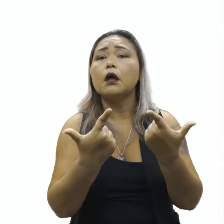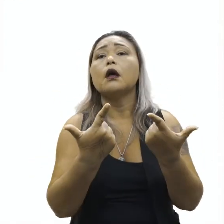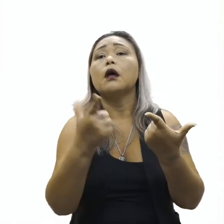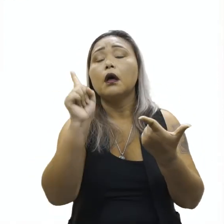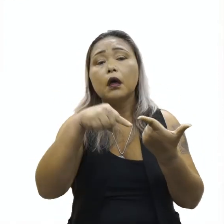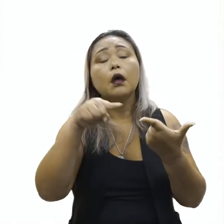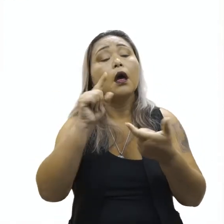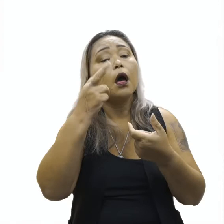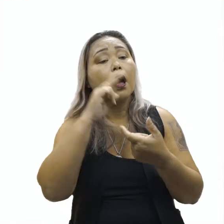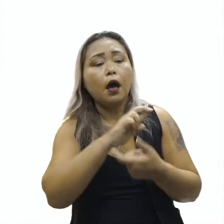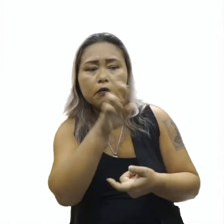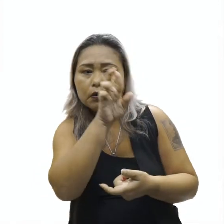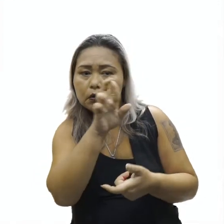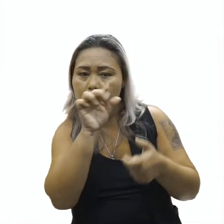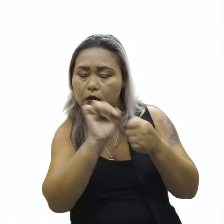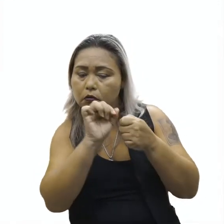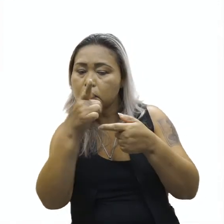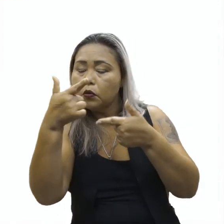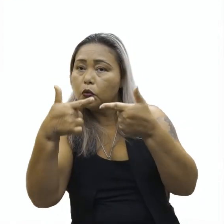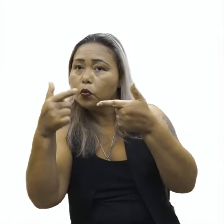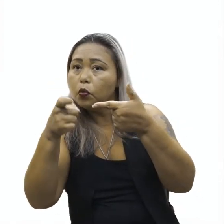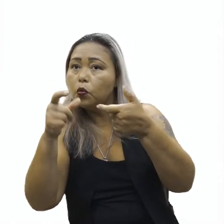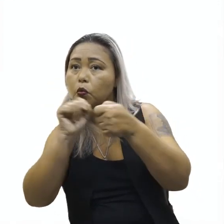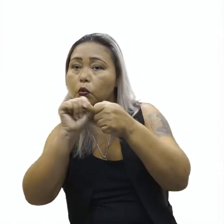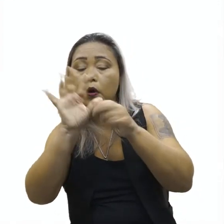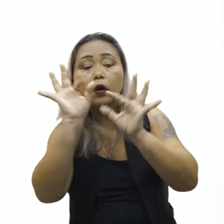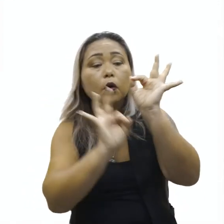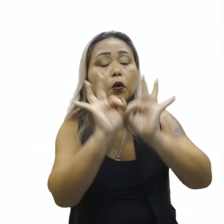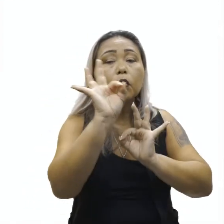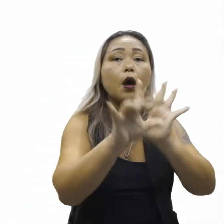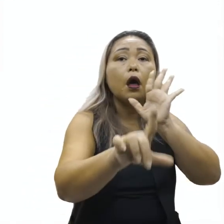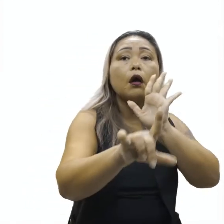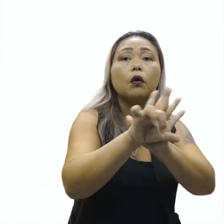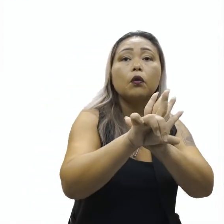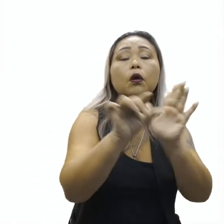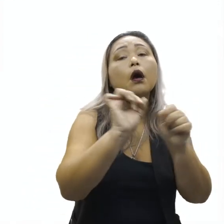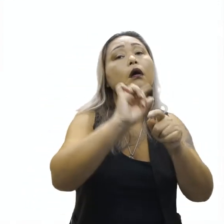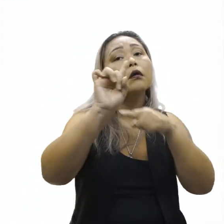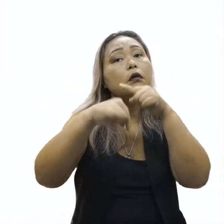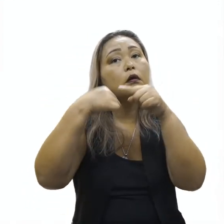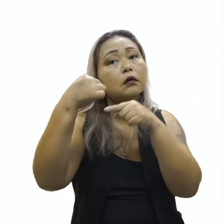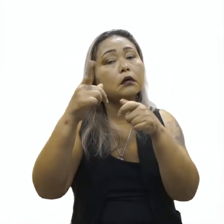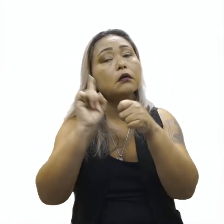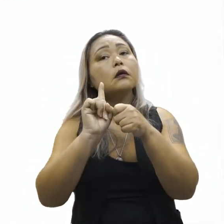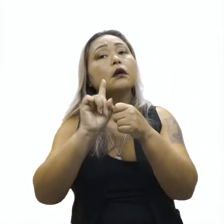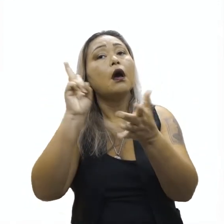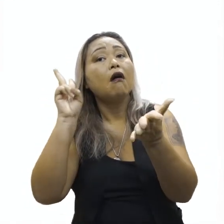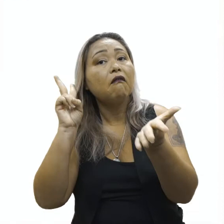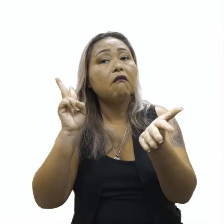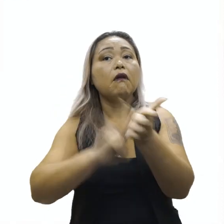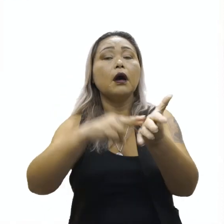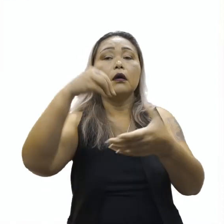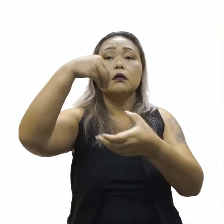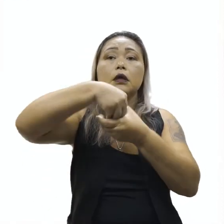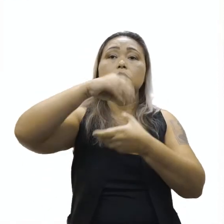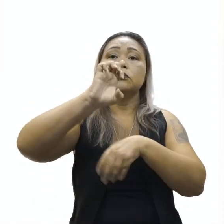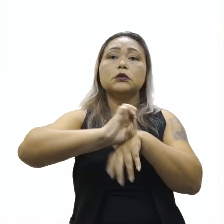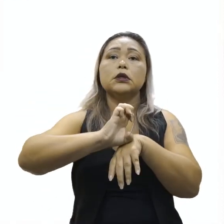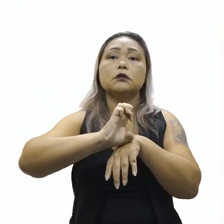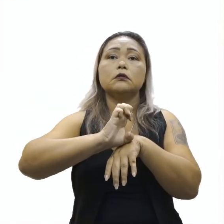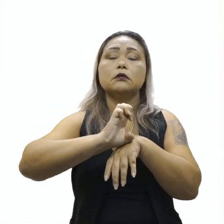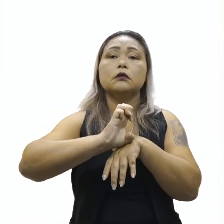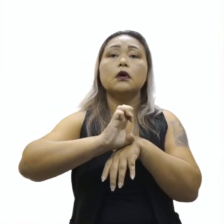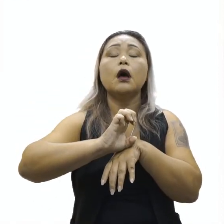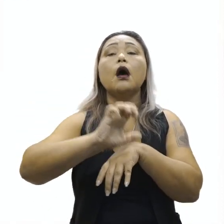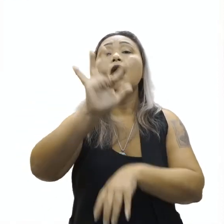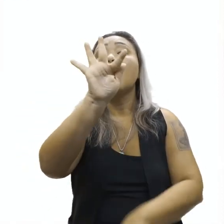vão fiscalizar o Executivo e vão elaborar as leis que vão ser válidas dentro do Estado. E o